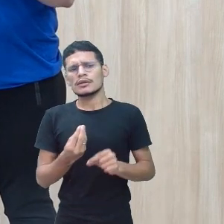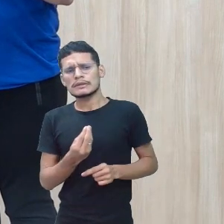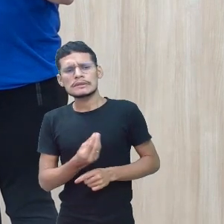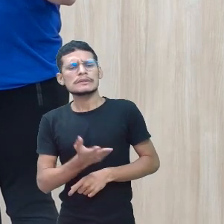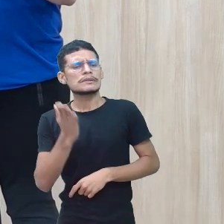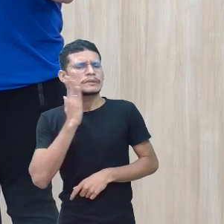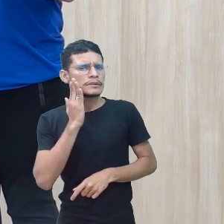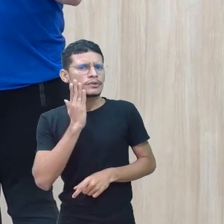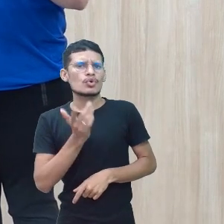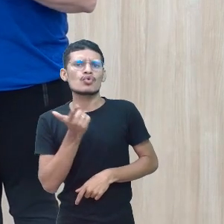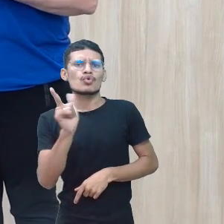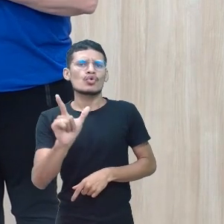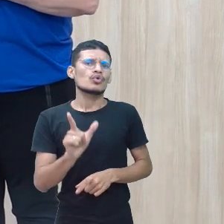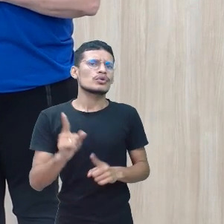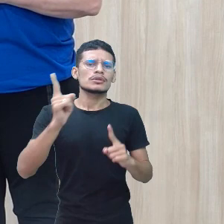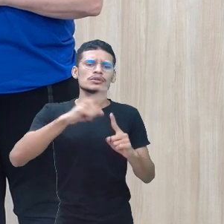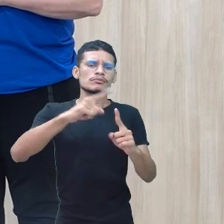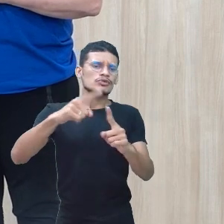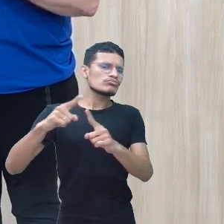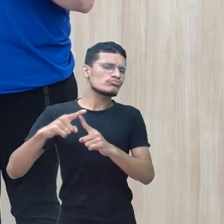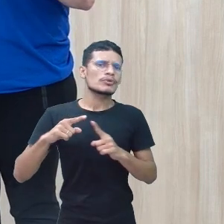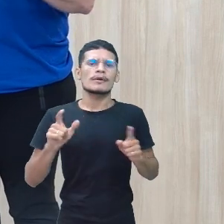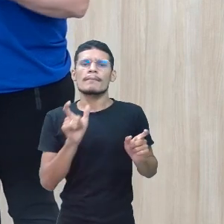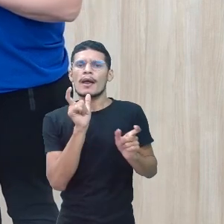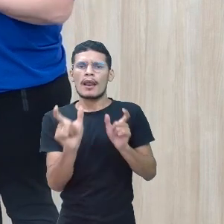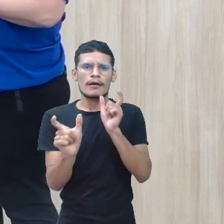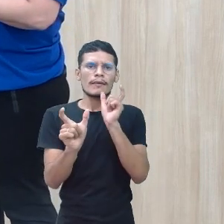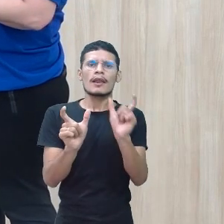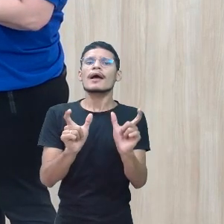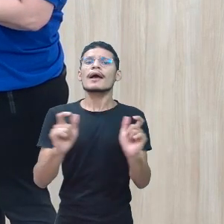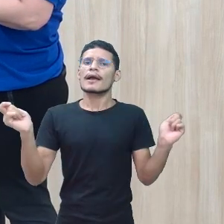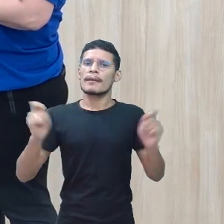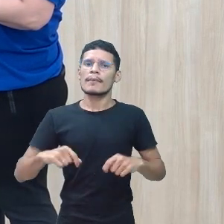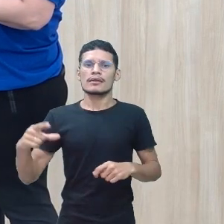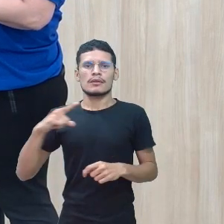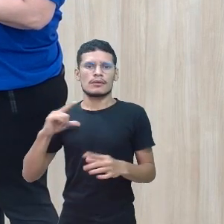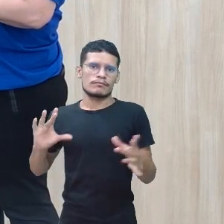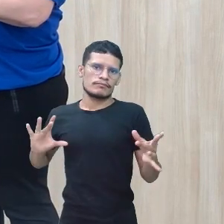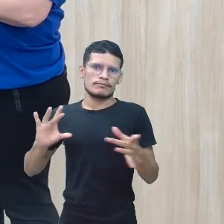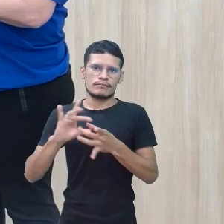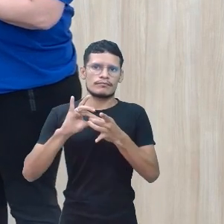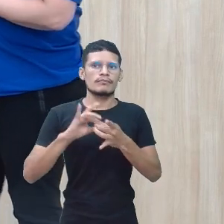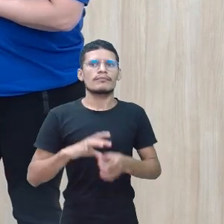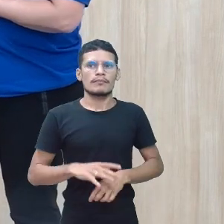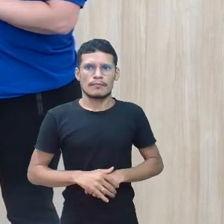outras palavras que também são expressões conectoras.